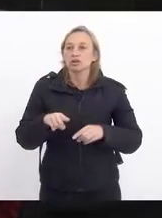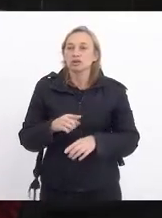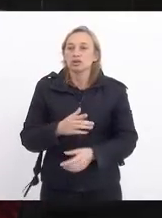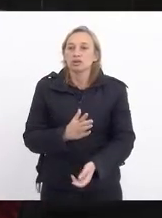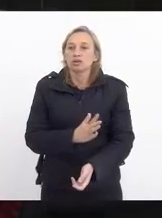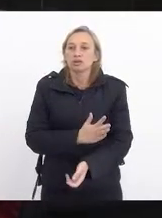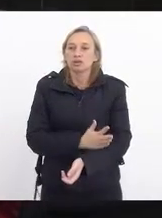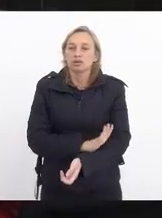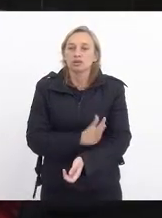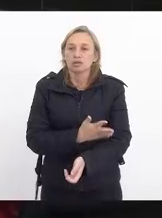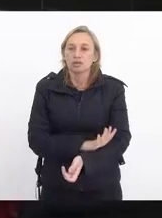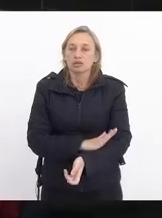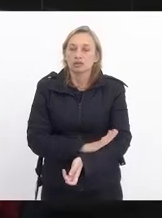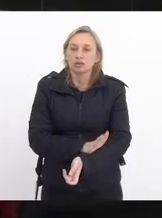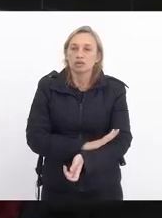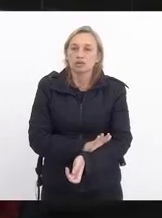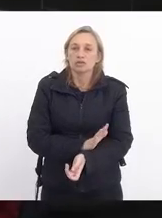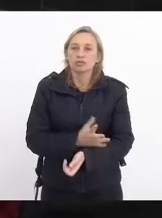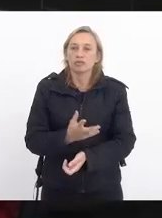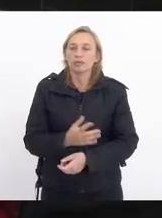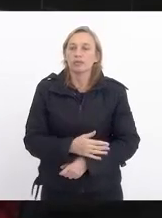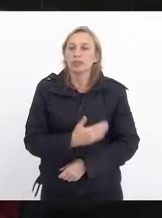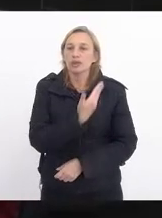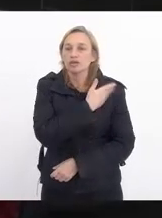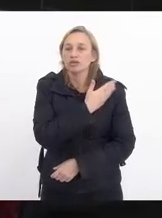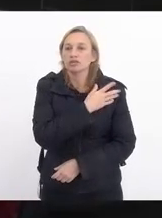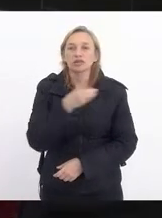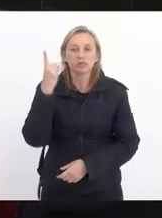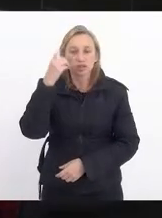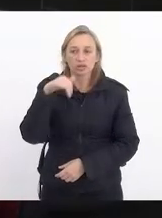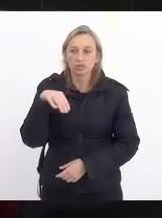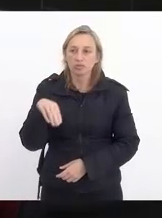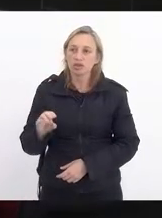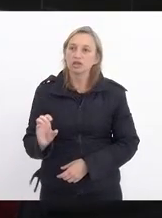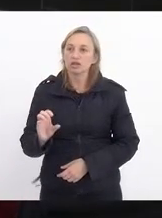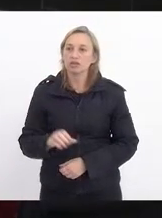Carlos minc o deputado Carlos minc